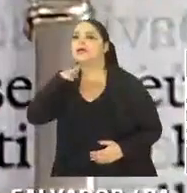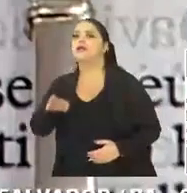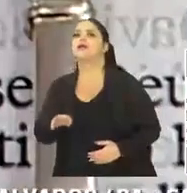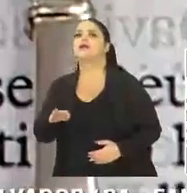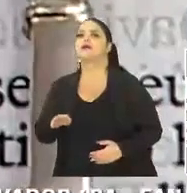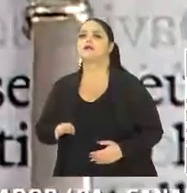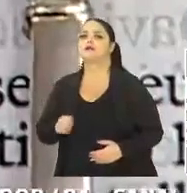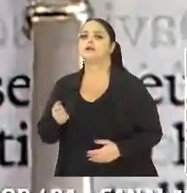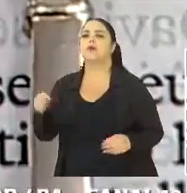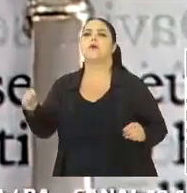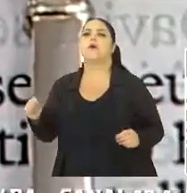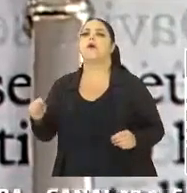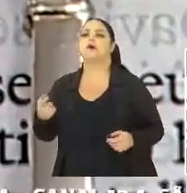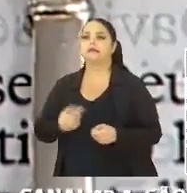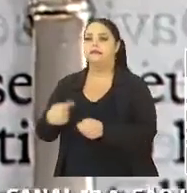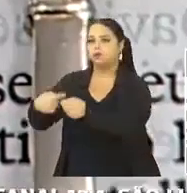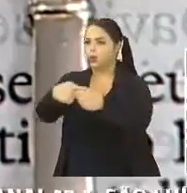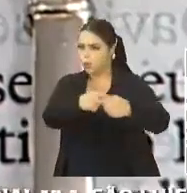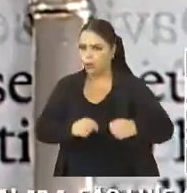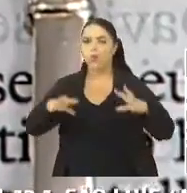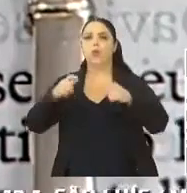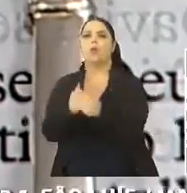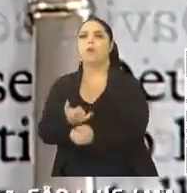Quantas províncias, quantas cidades